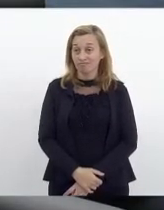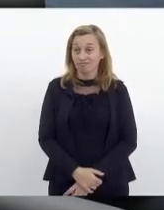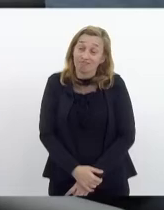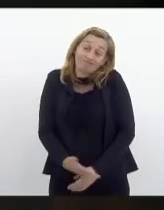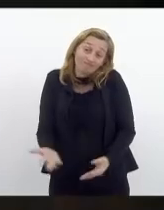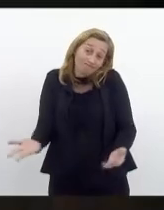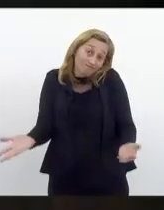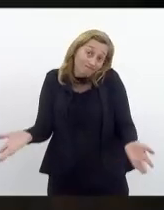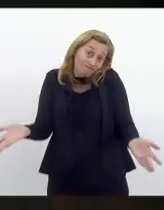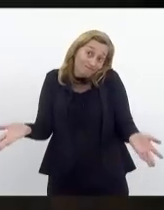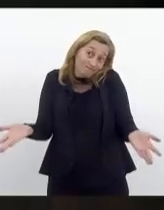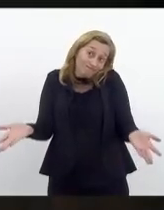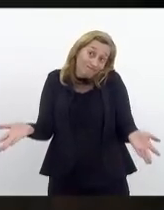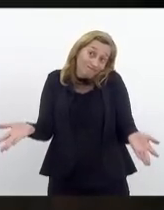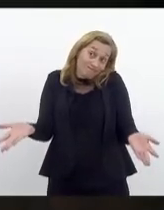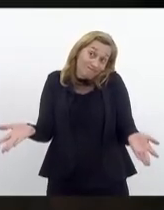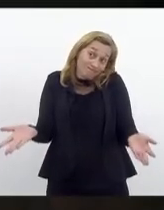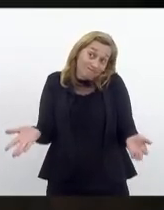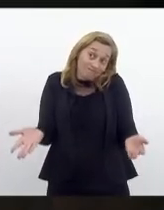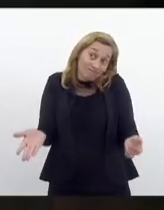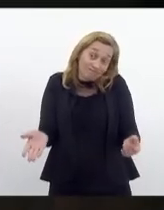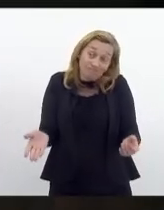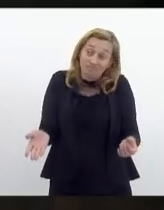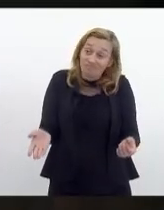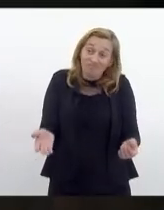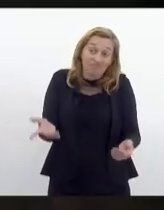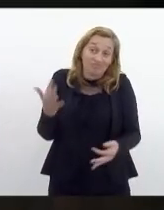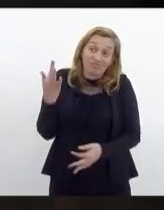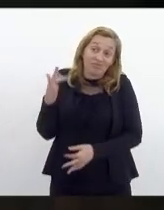Faz parte, né? Chumbo trocado não dói.